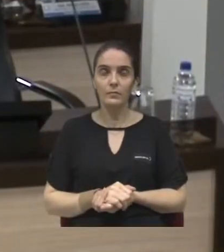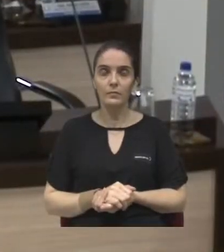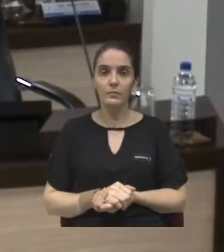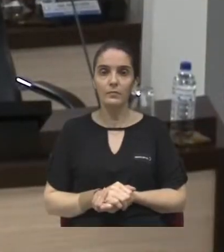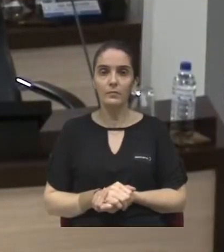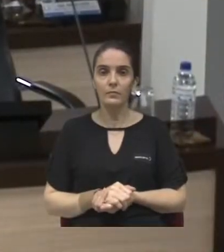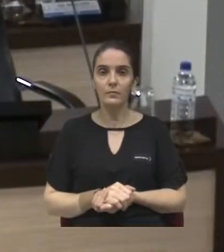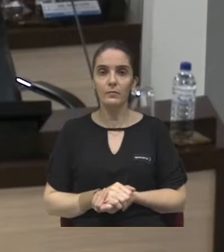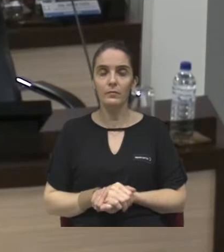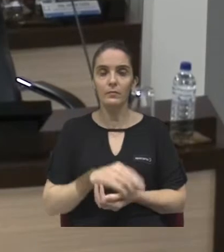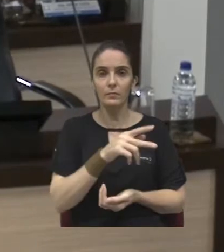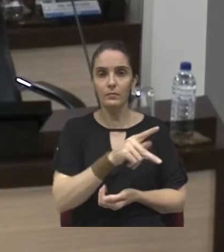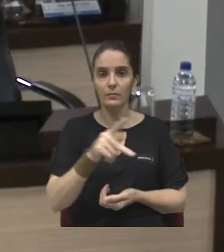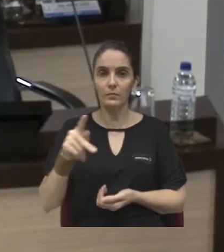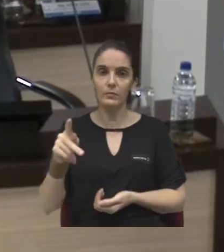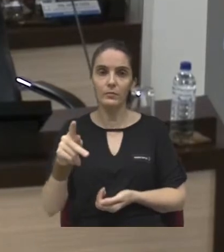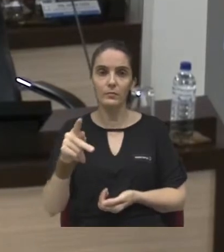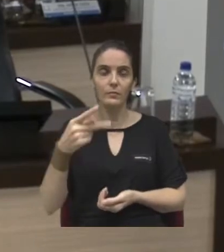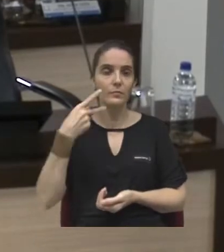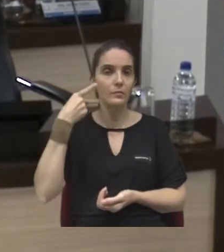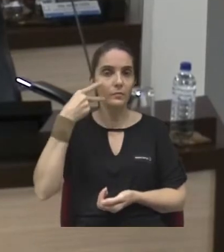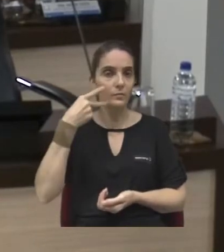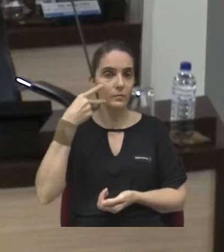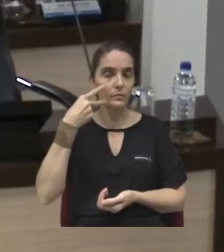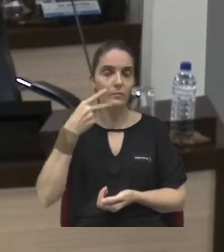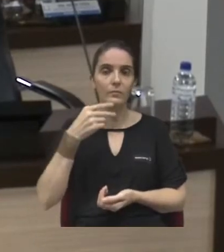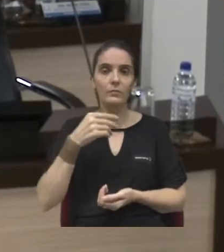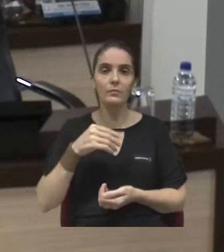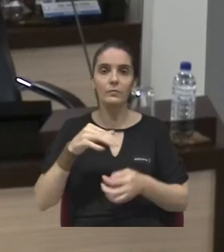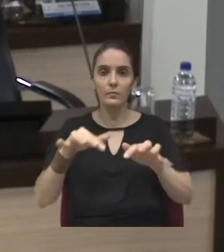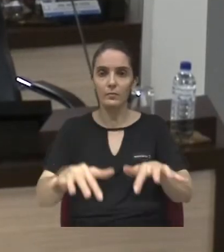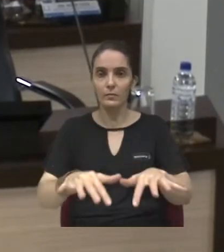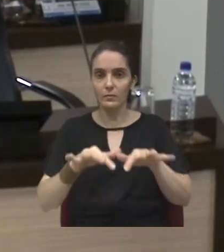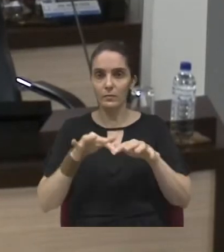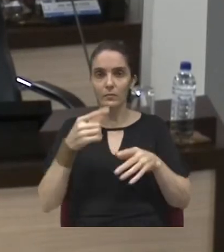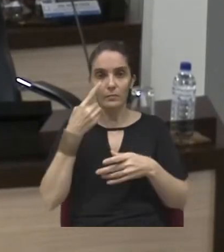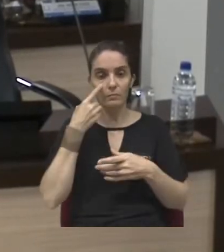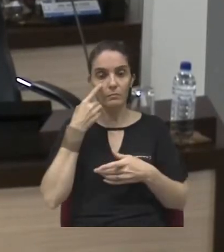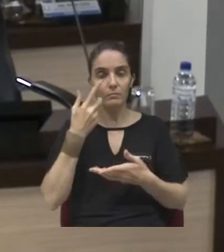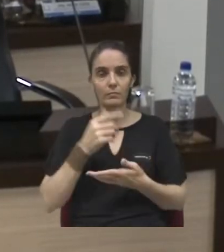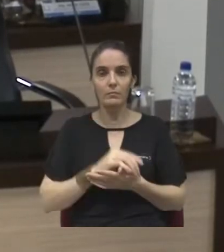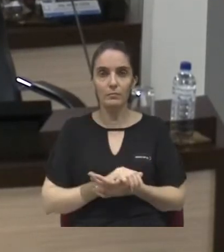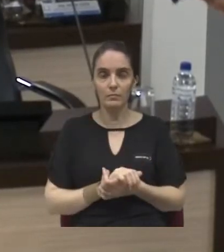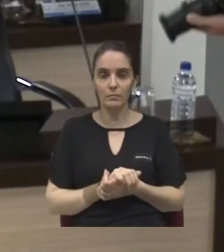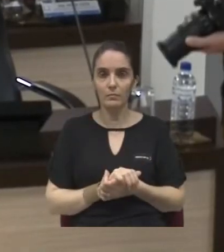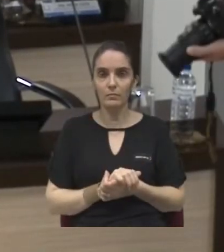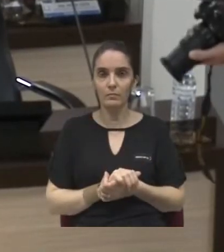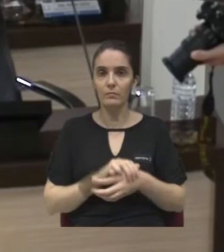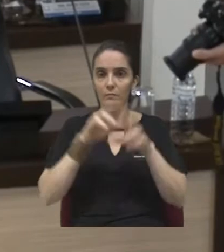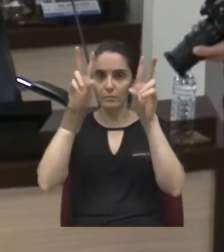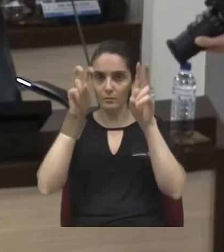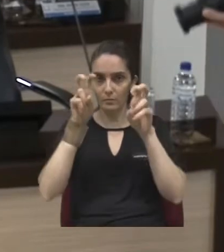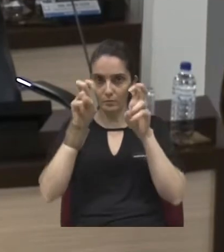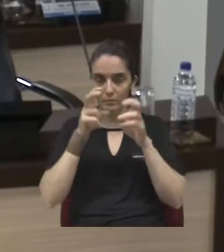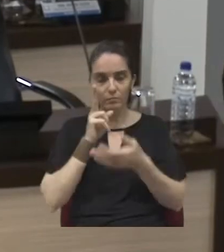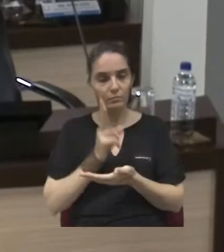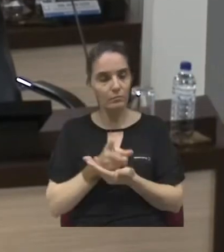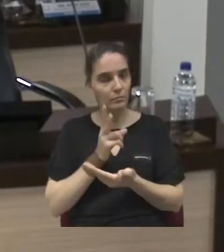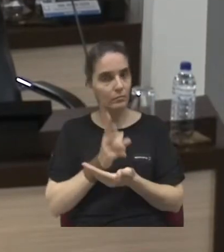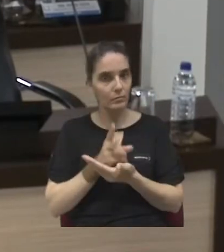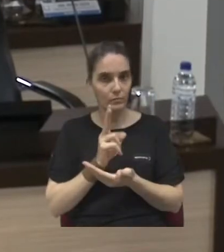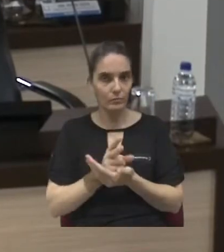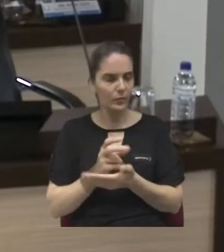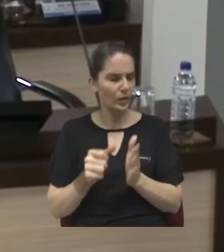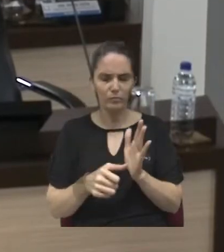Excelentíssimo presidente, nobres pares, público que nos acompanha. Esse assunto é recorrente na casa, não é a primeira vez